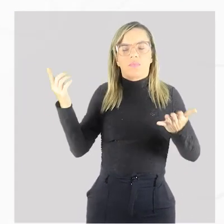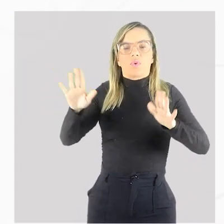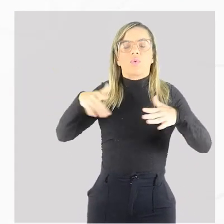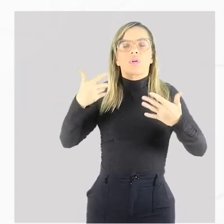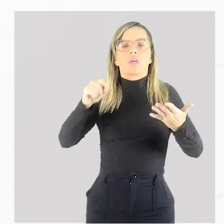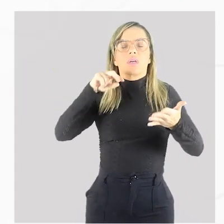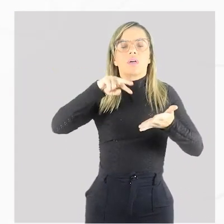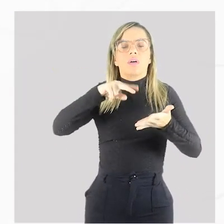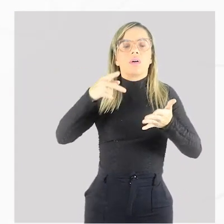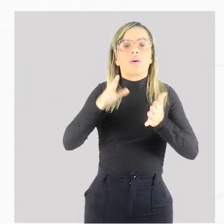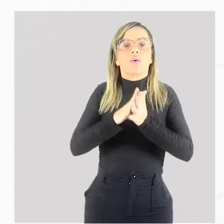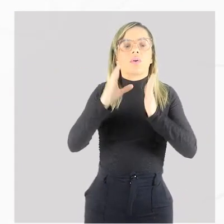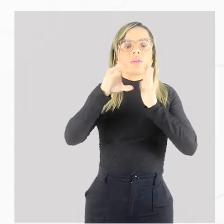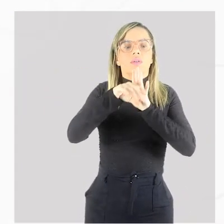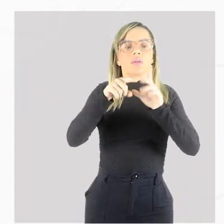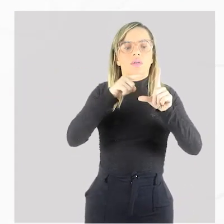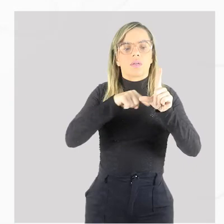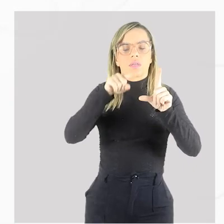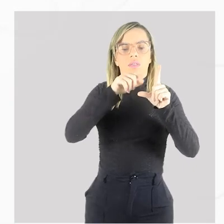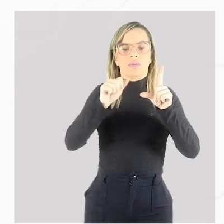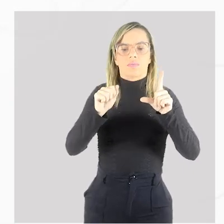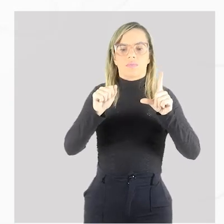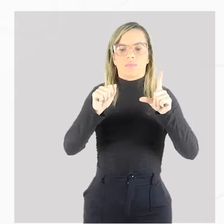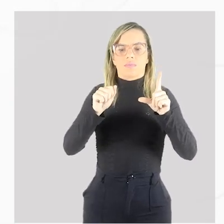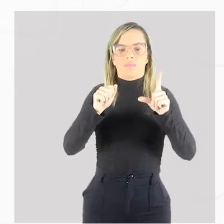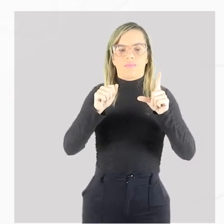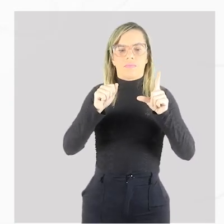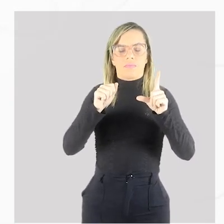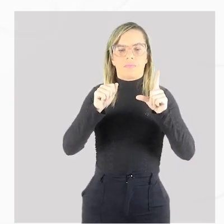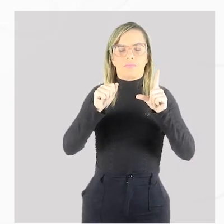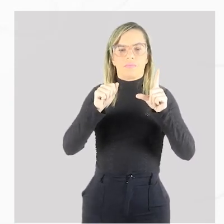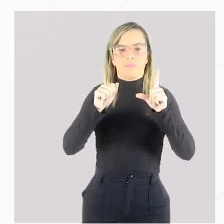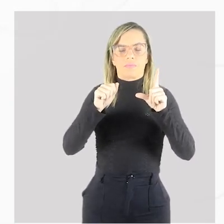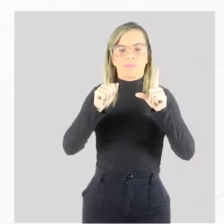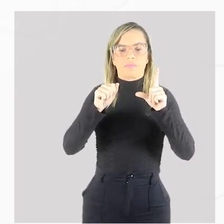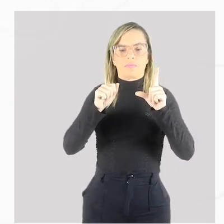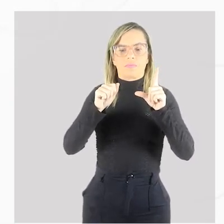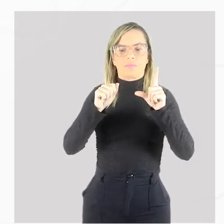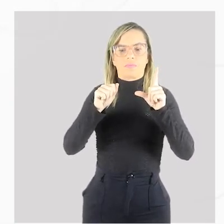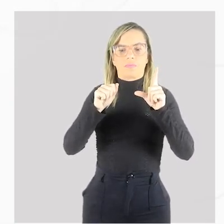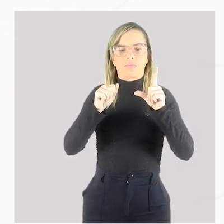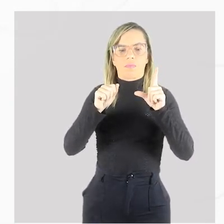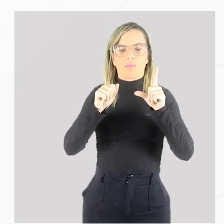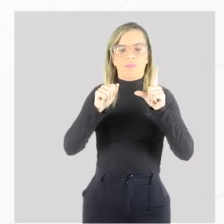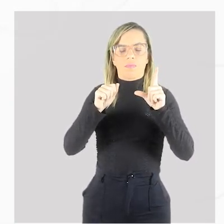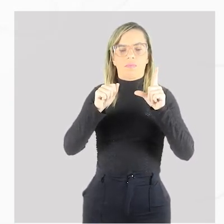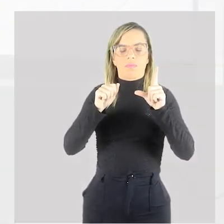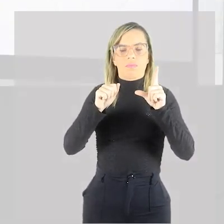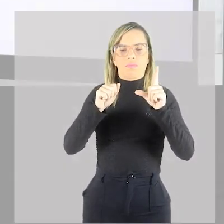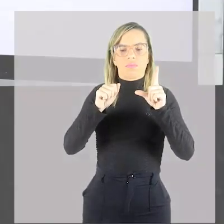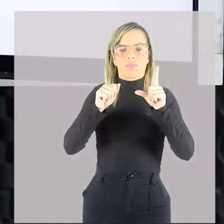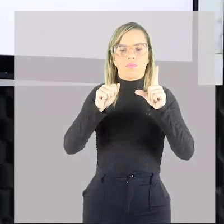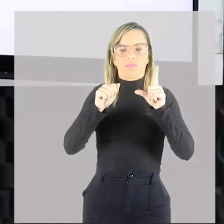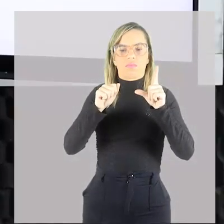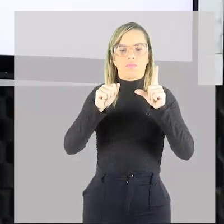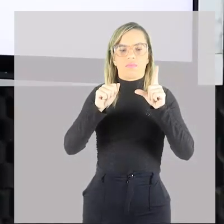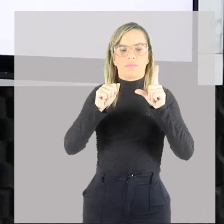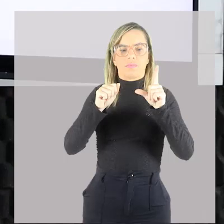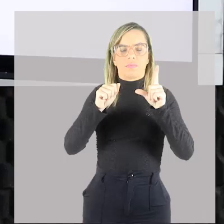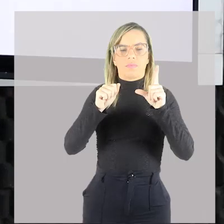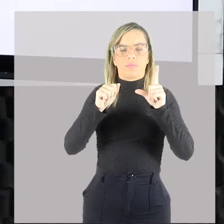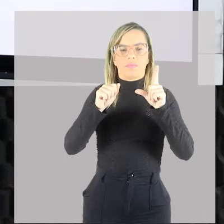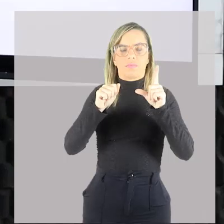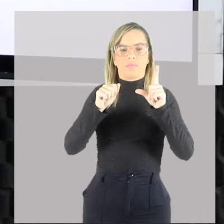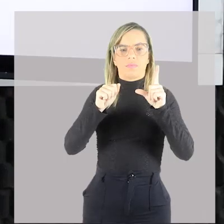que o Estado lhe impõe oralmente ou por escrito, ou por outro sinal suficiente de sua vontade para usar como critério de distinção entre o bem e o